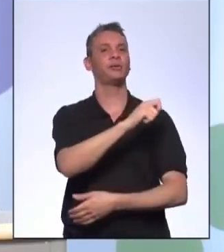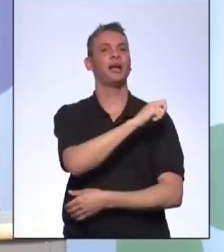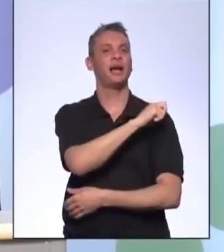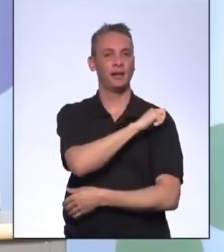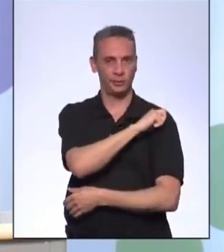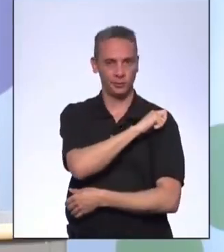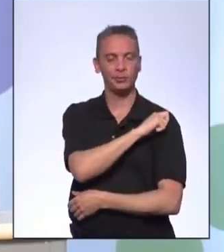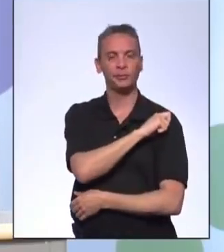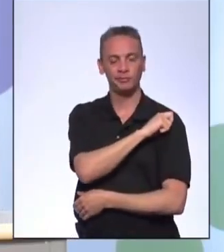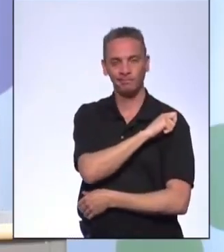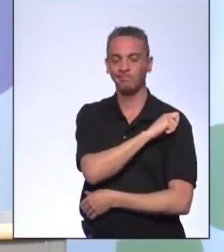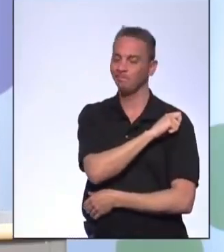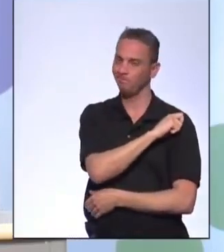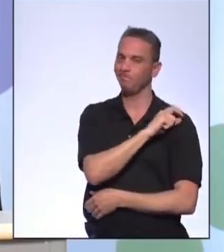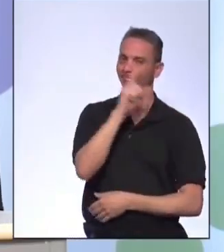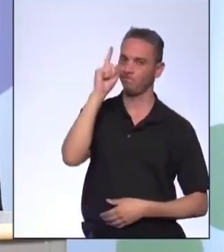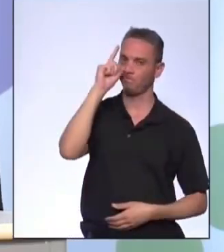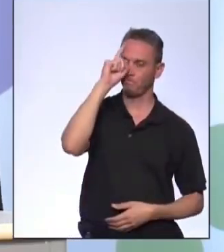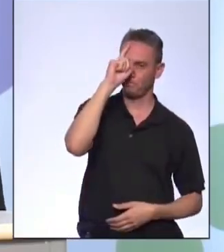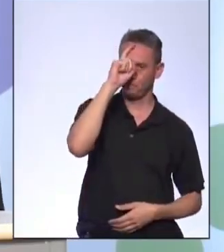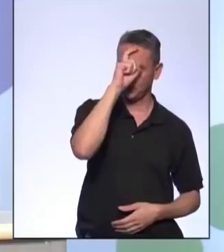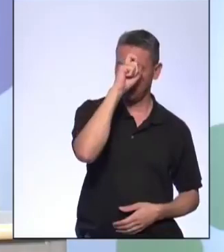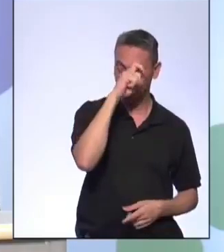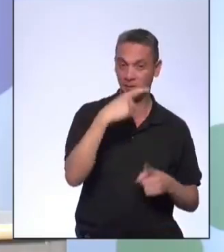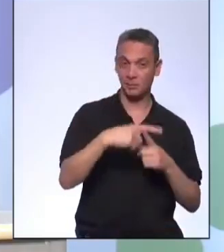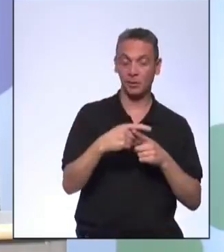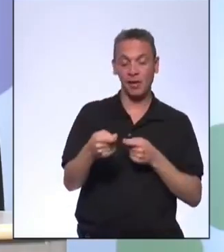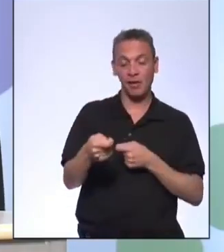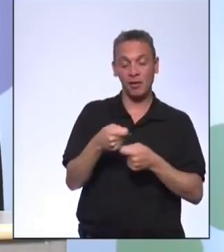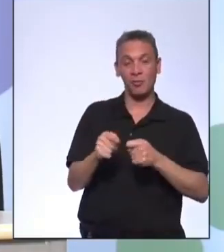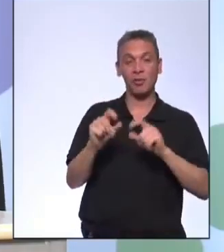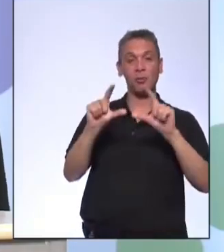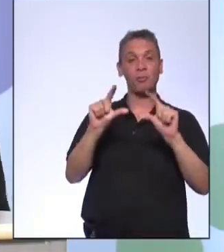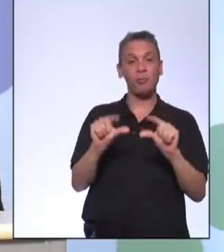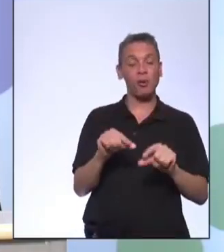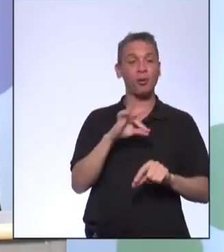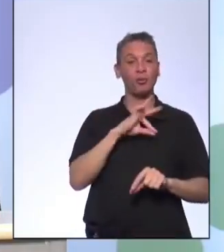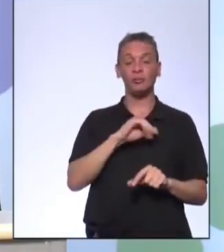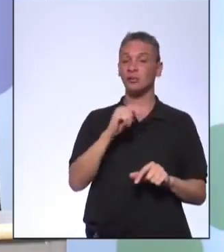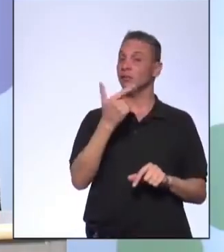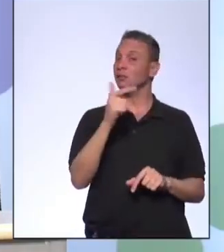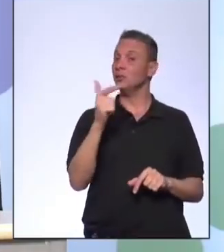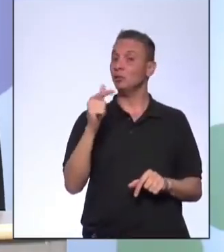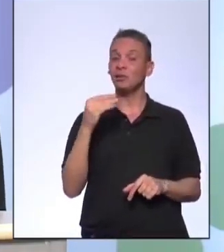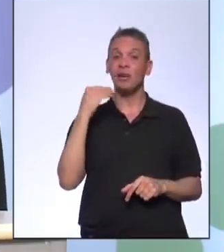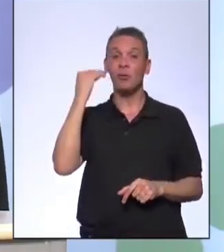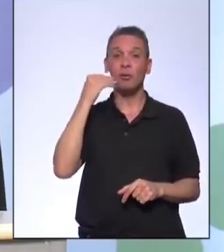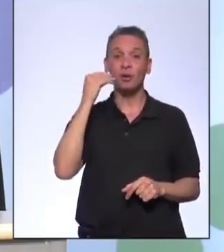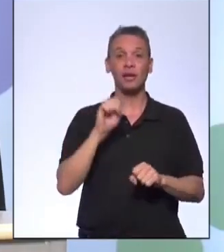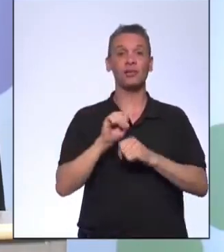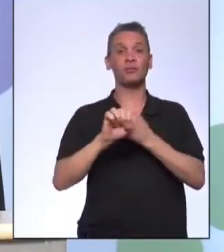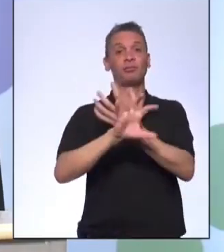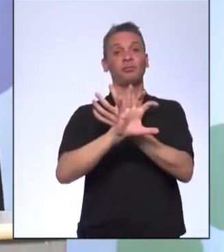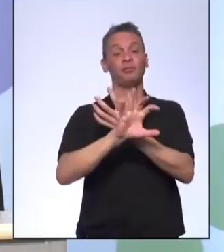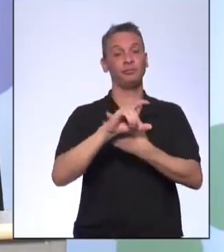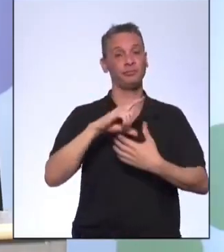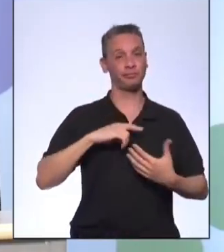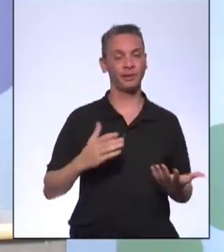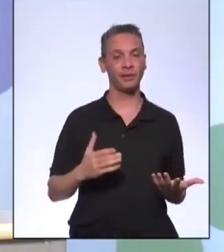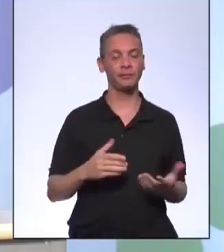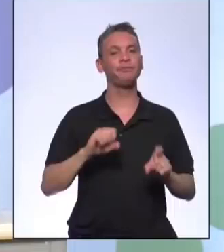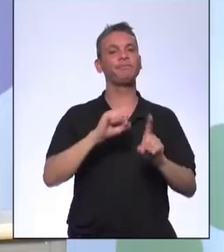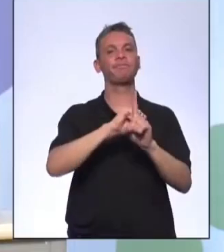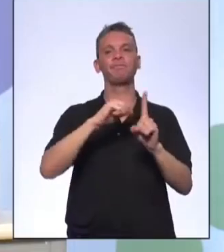condições econômicas e situações de maior dificuldade de acesso, que não têm a mesma oportunidade. E assim é a